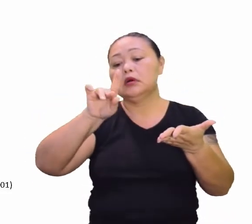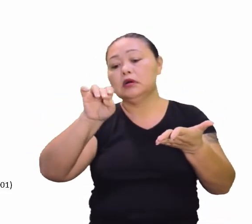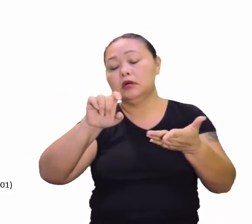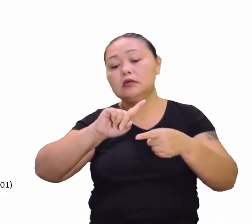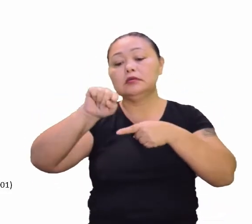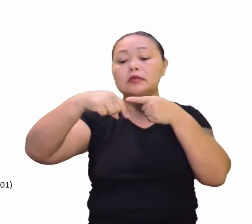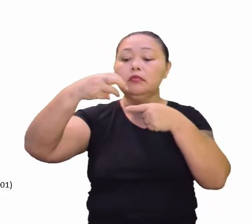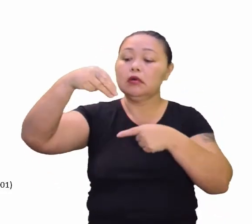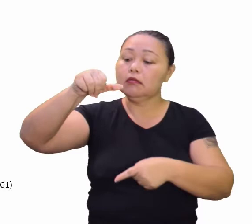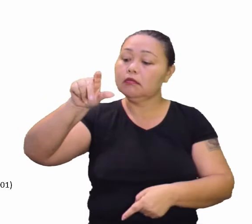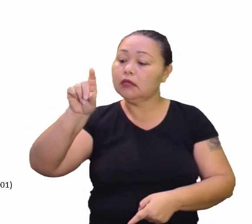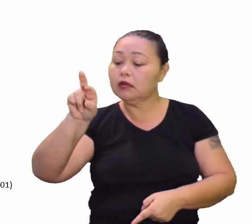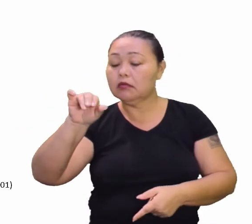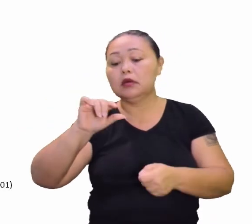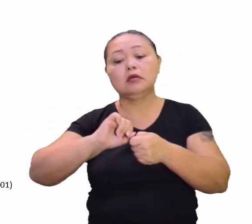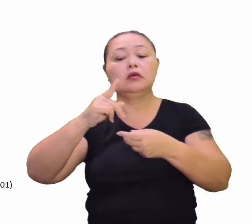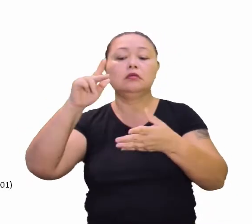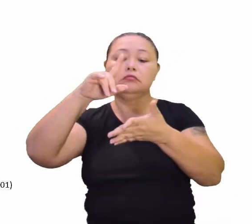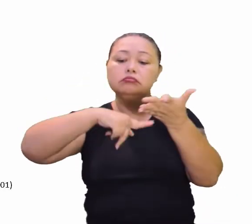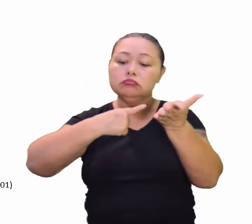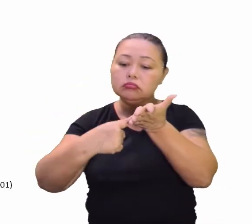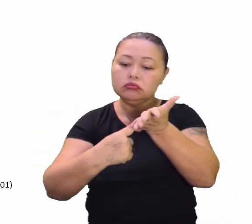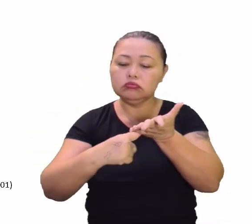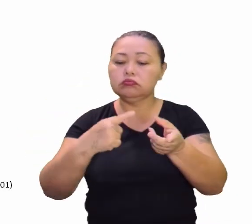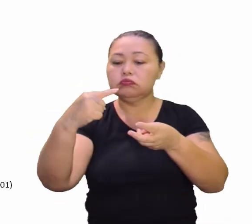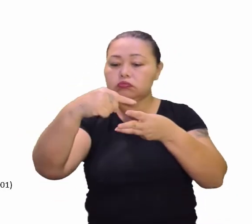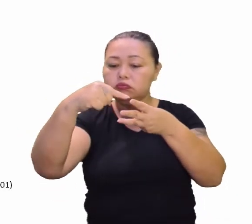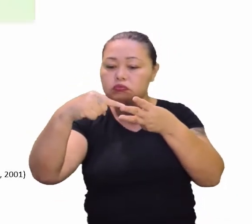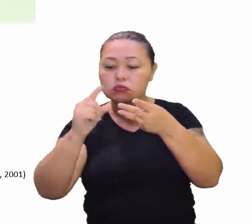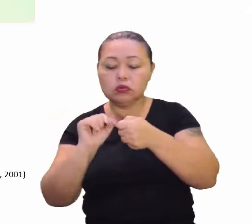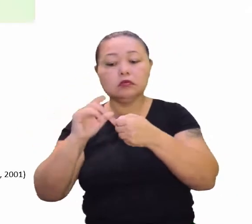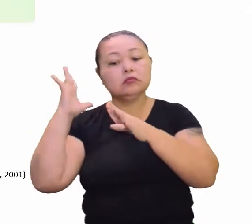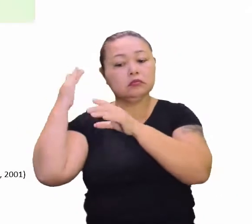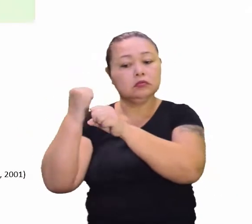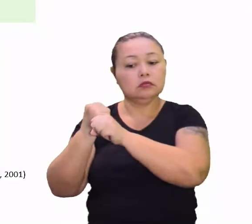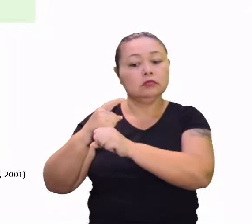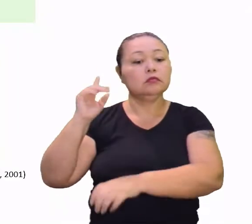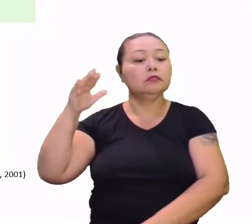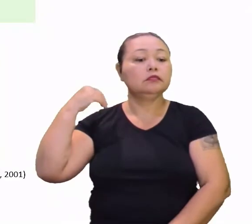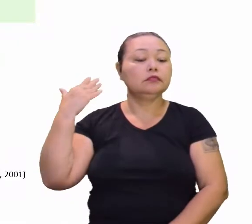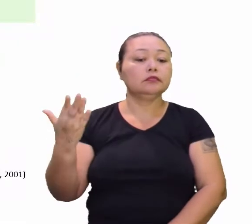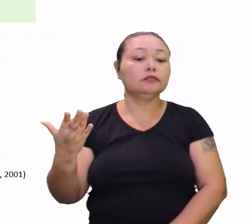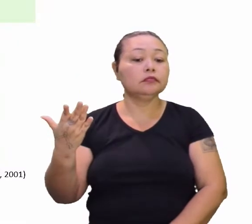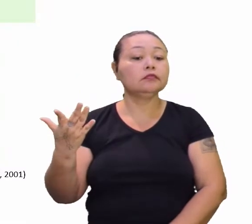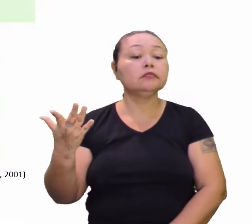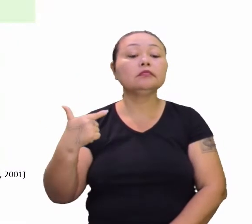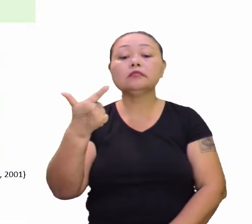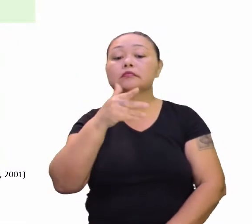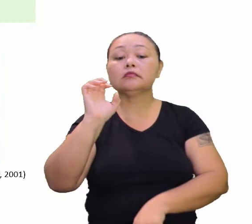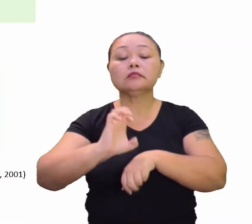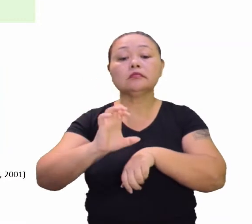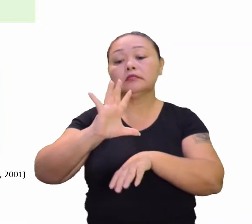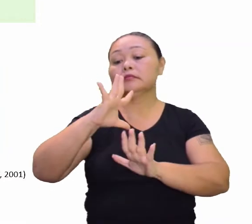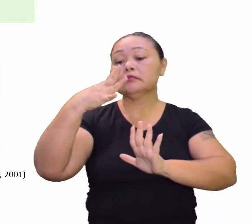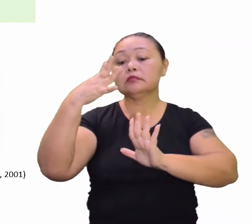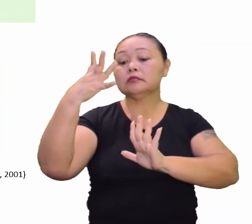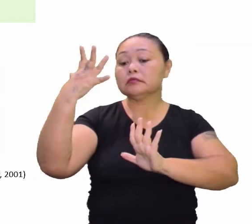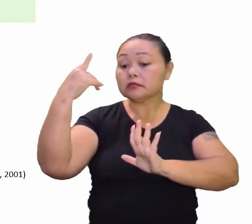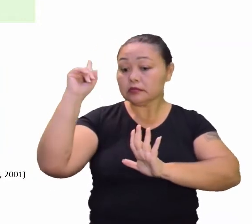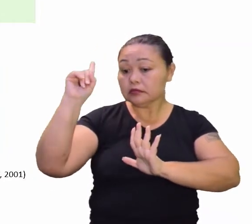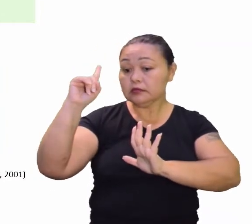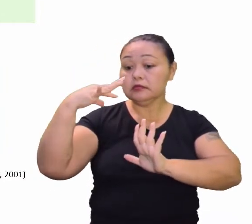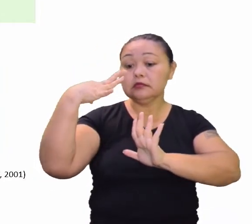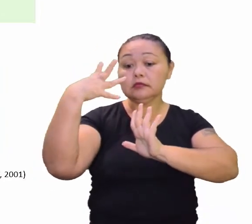do Tratado de Madrid. Tratado de Petrópolis. Muito bem, foi falado tudo isso, é revisão para vocês aí. Como outros estados da Amazônia, foi